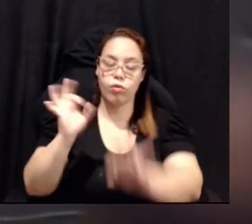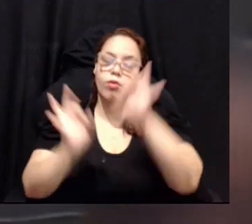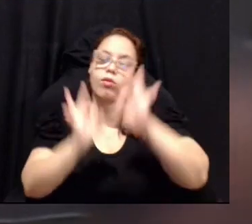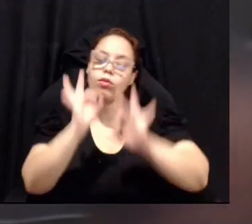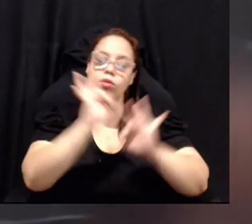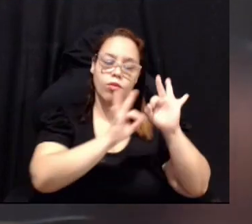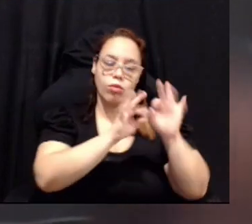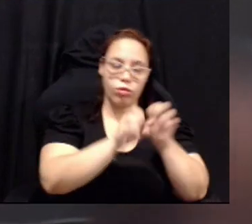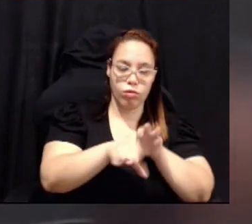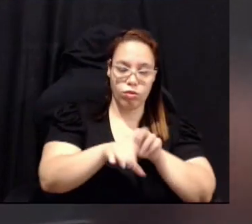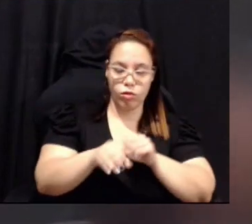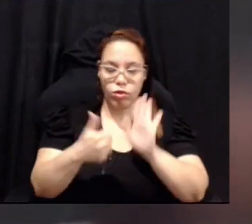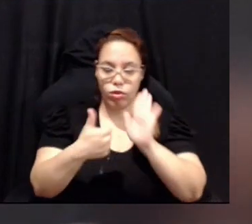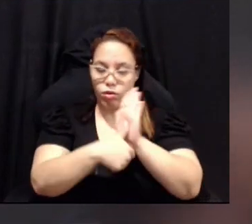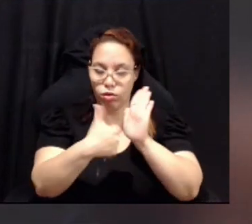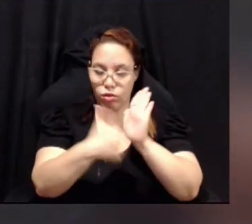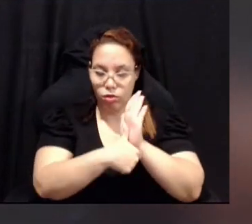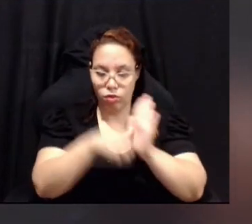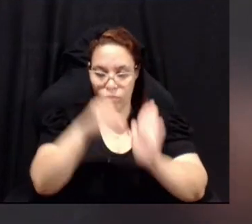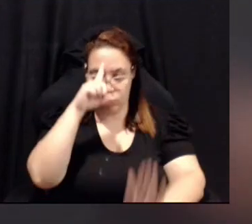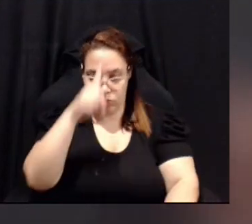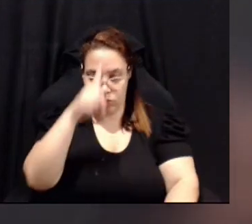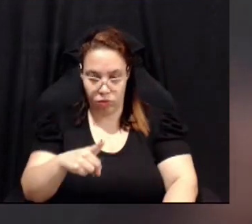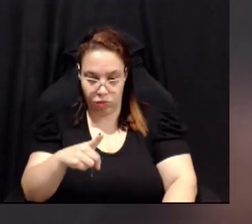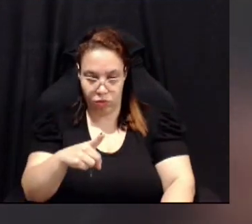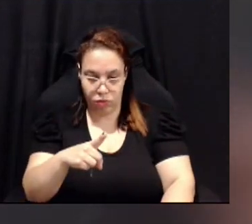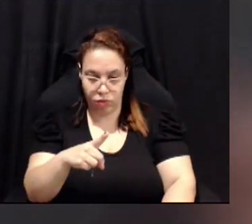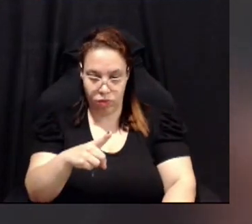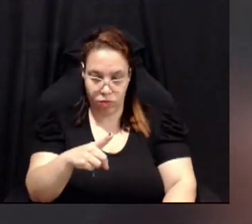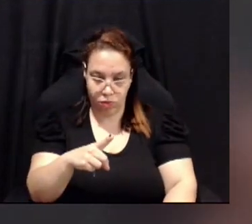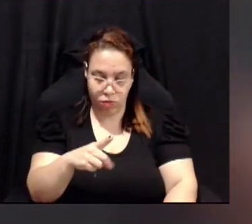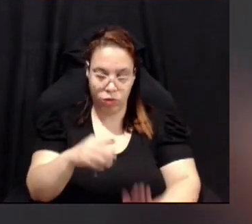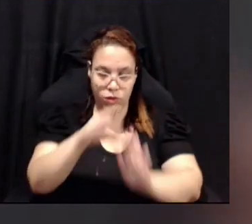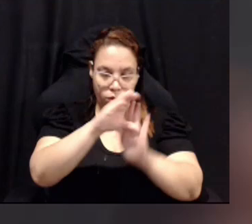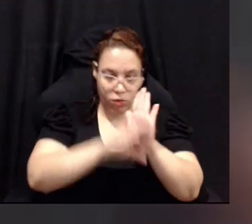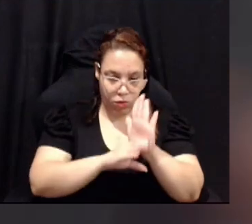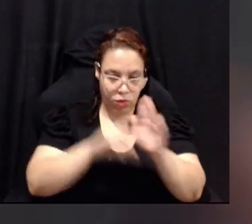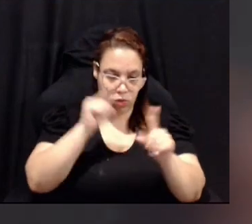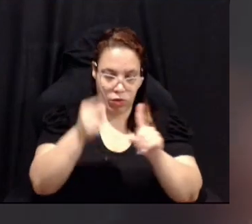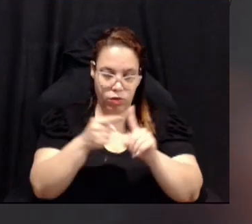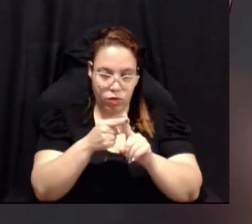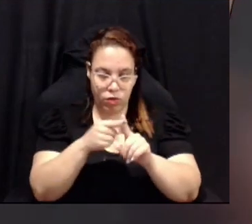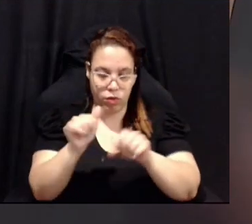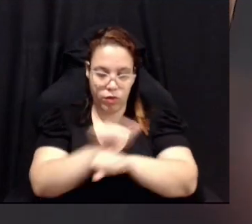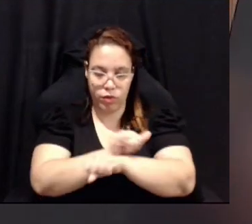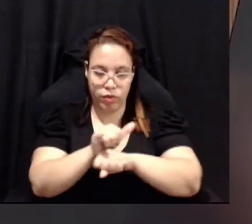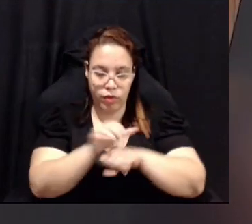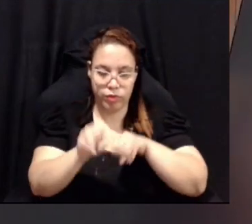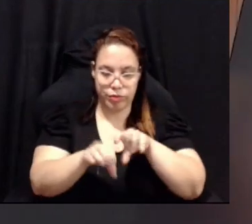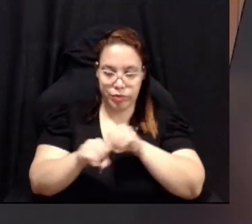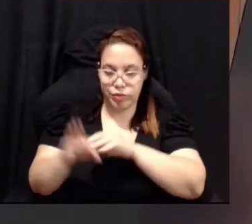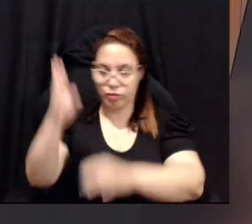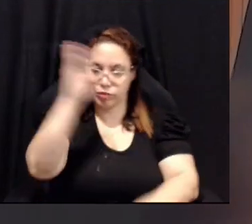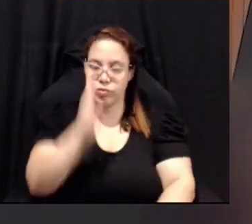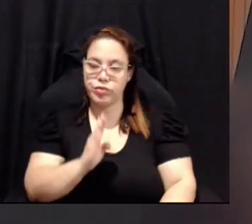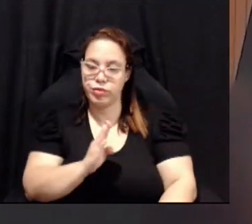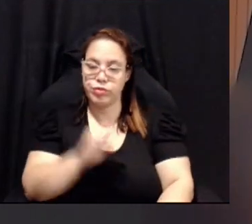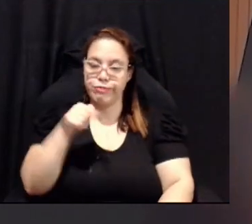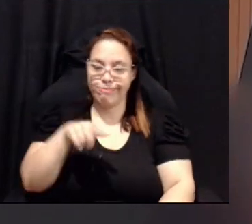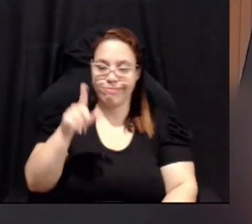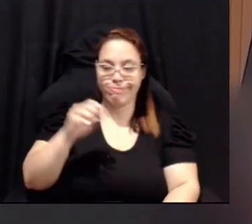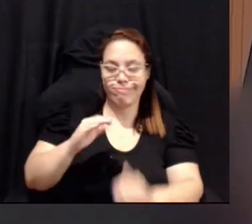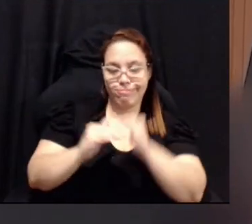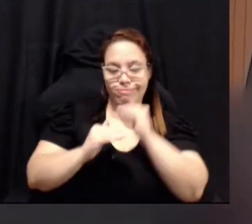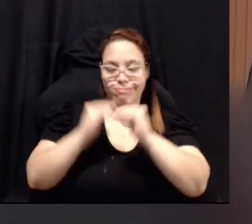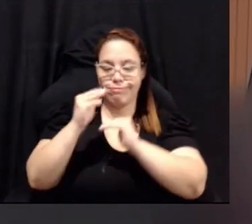é um documento que define as diretrizes, metas e estratégias para a educação no Brasil. Ele é elaborado a cada